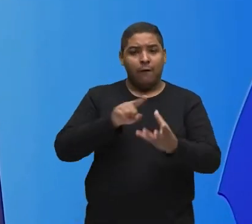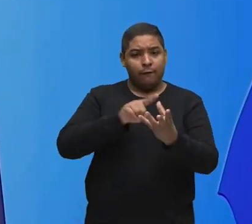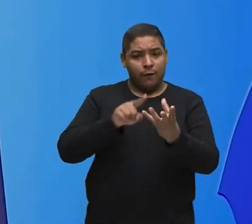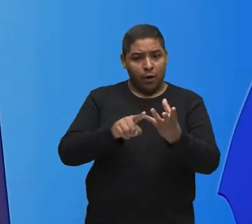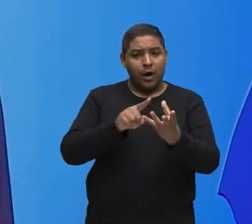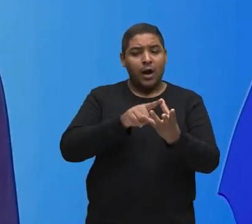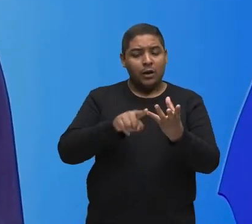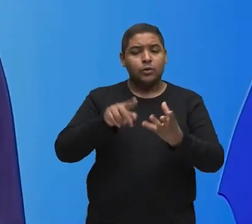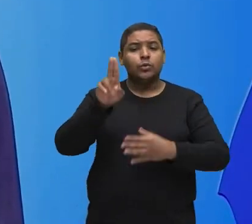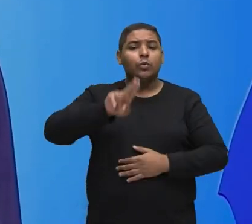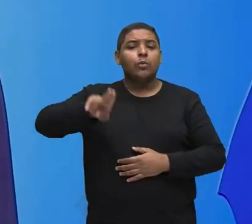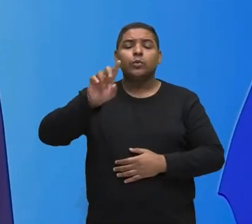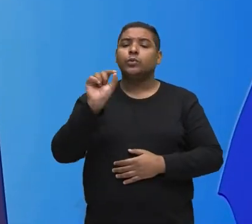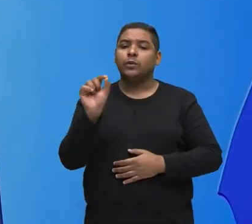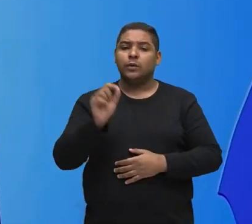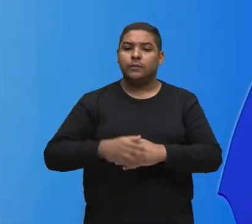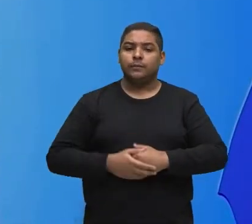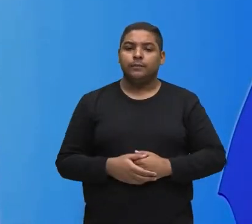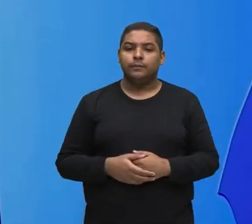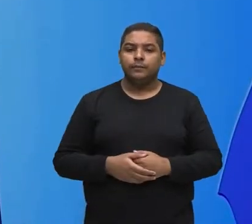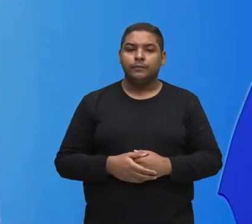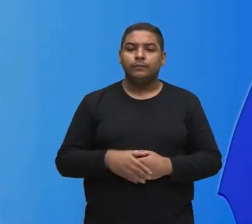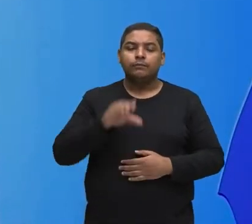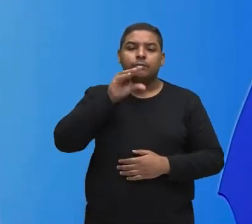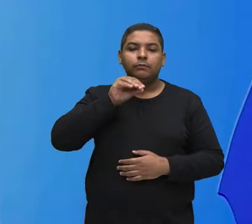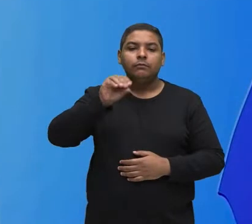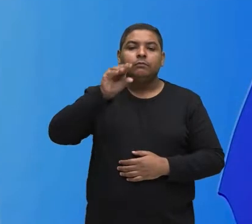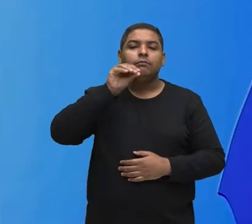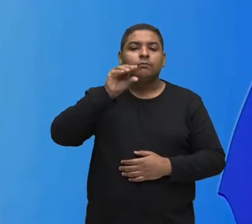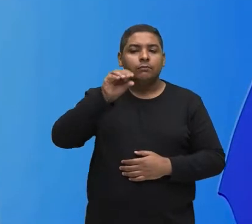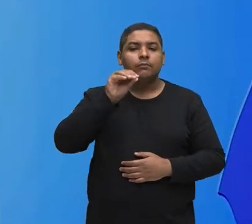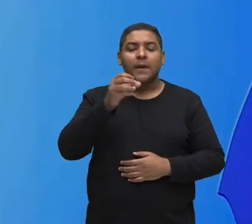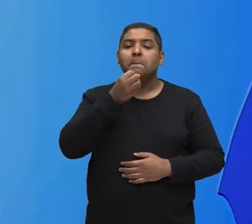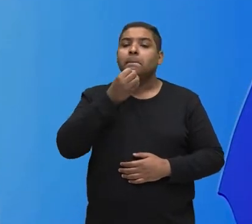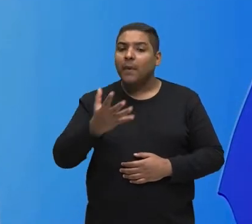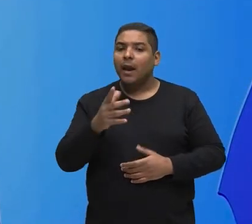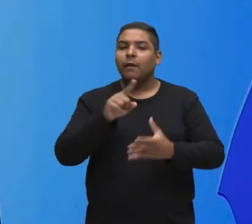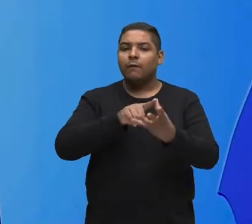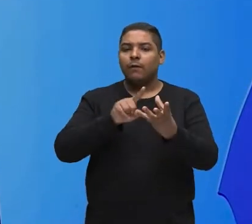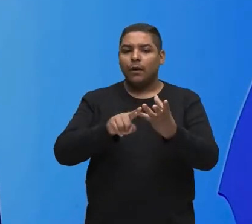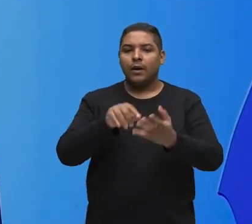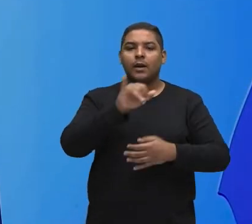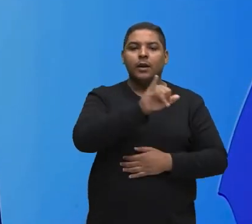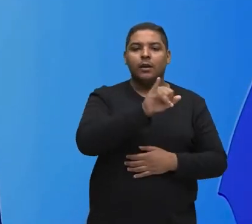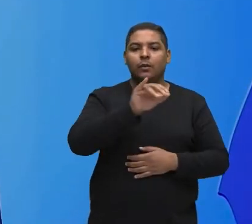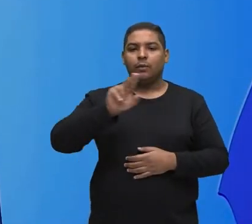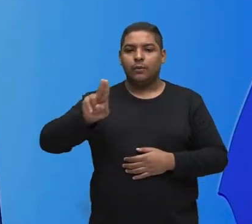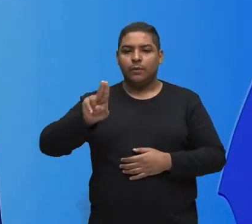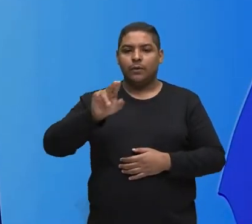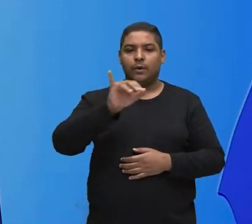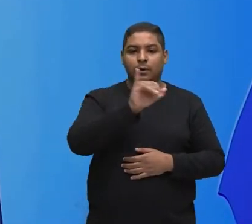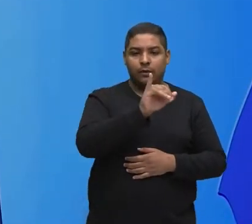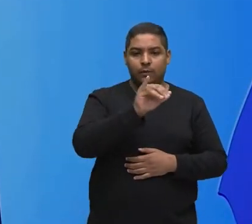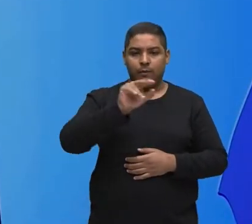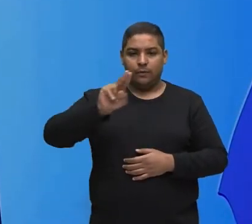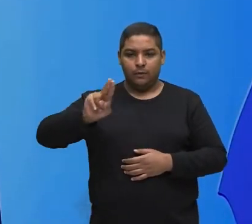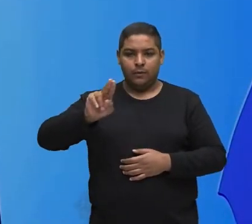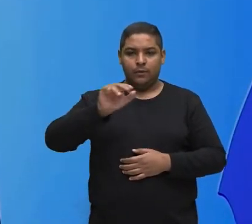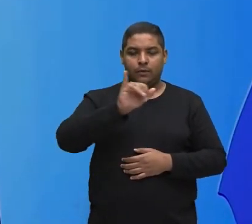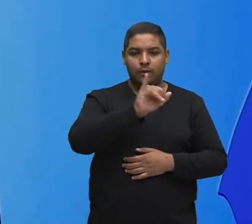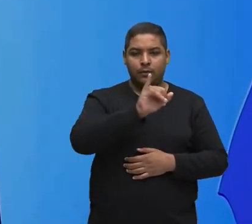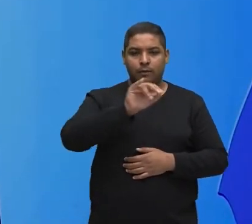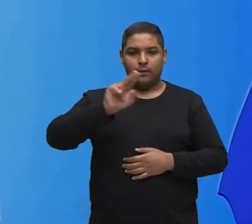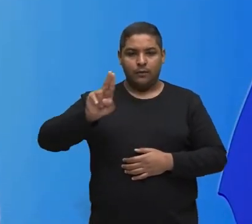e fale articulando bem as vogais I, U, I 5 vezes. I,